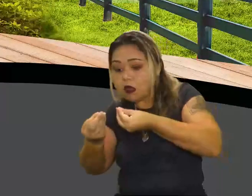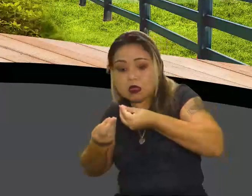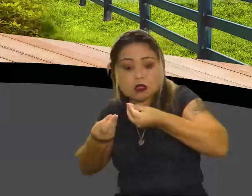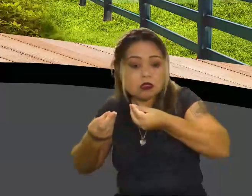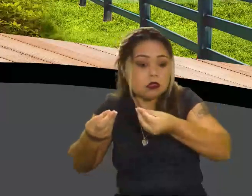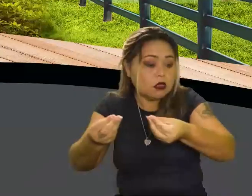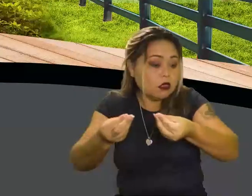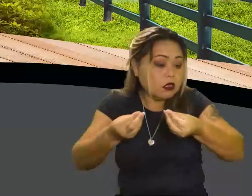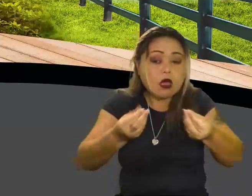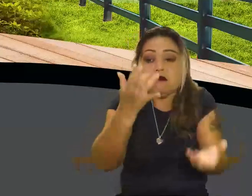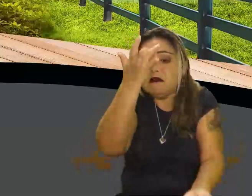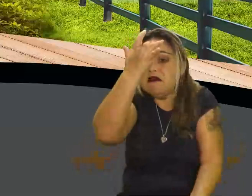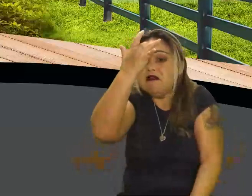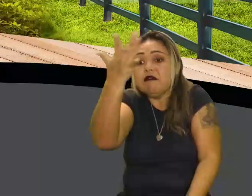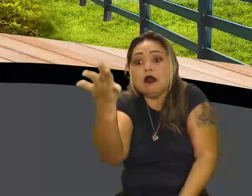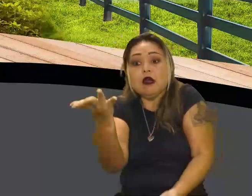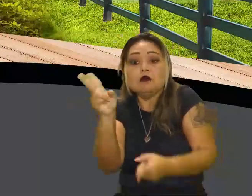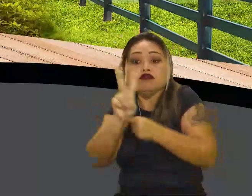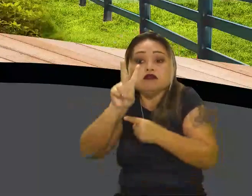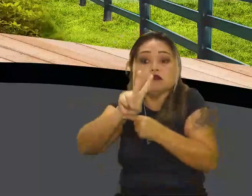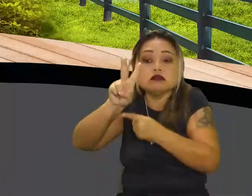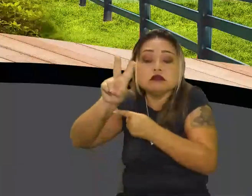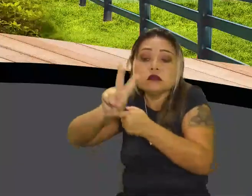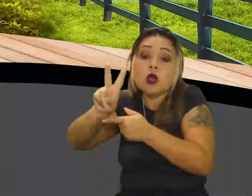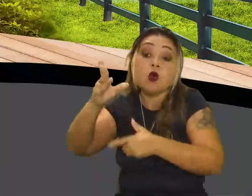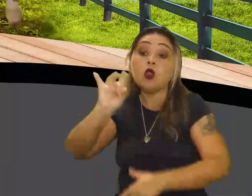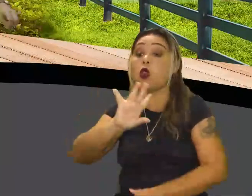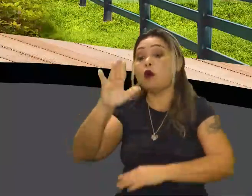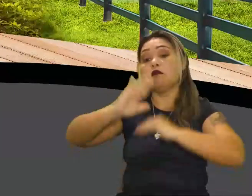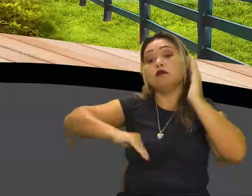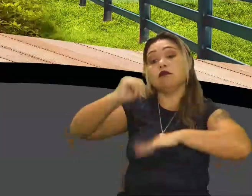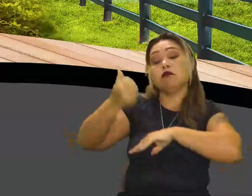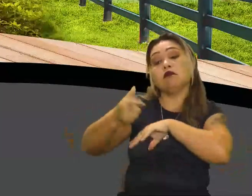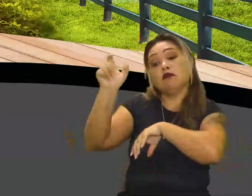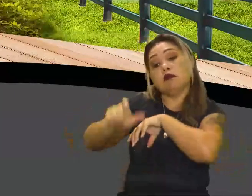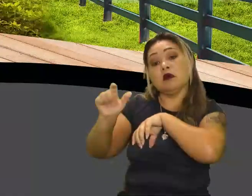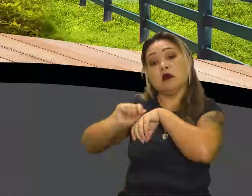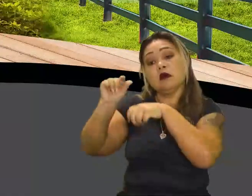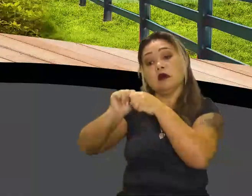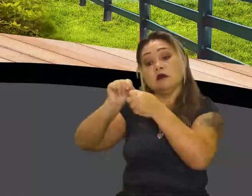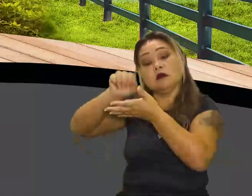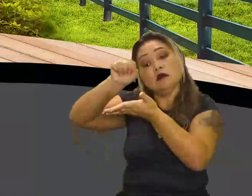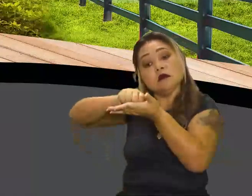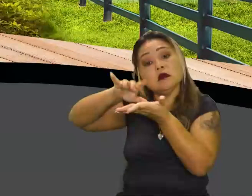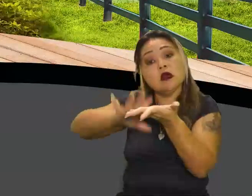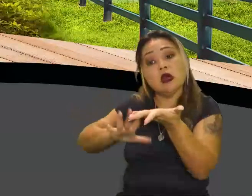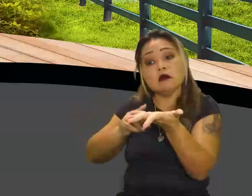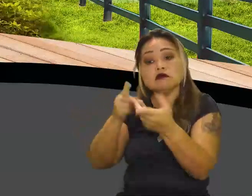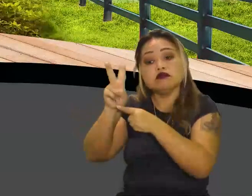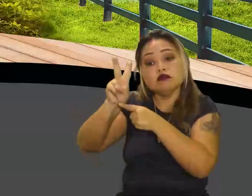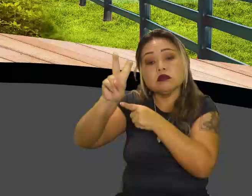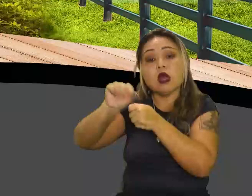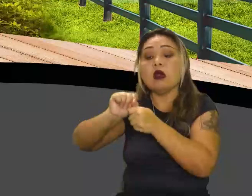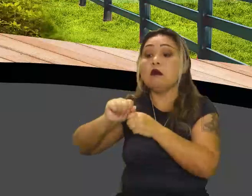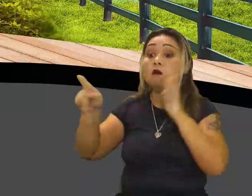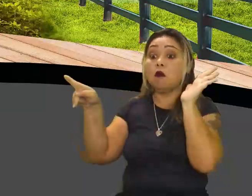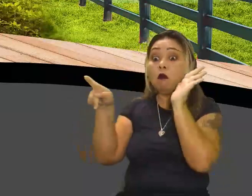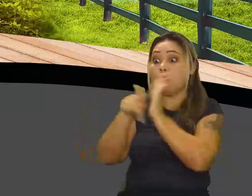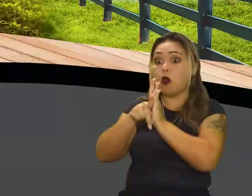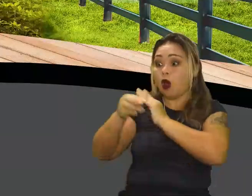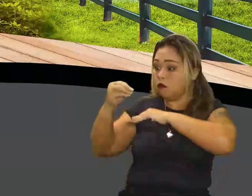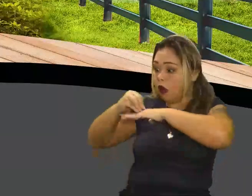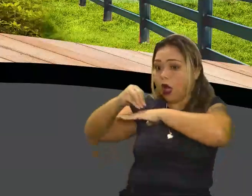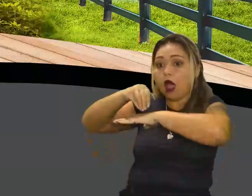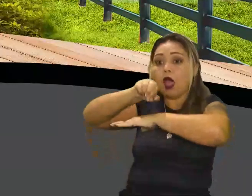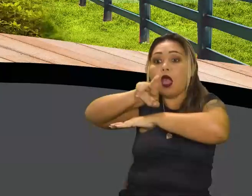ela é um manejo mais fácil, não só para o ranicultor que vai desenvolver as atividades, mas para o próprio animal